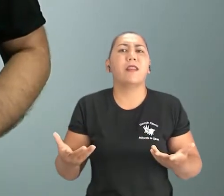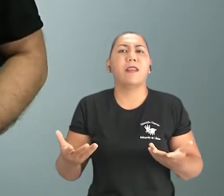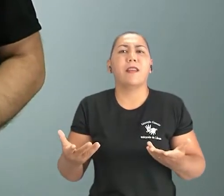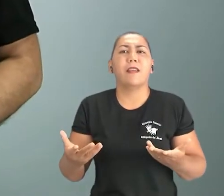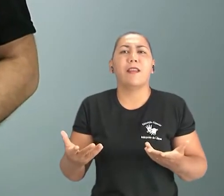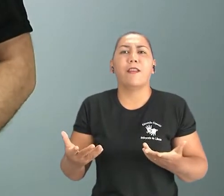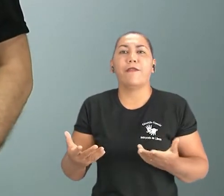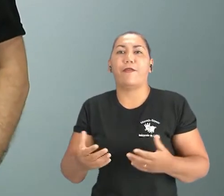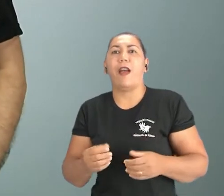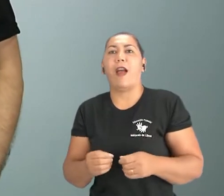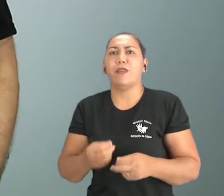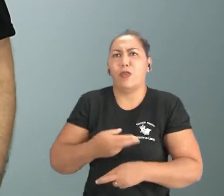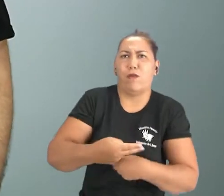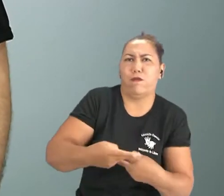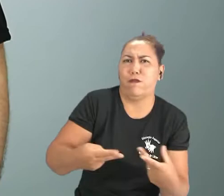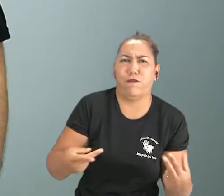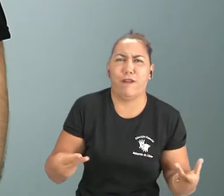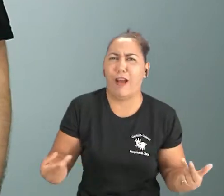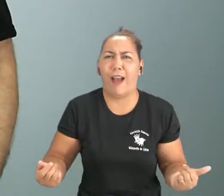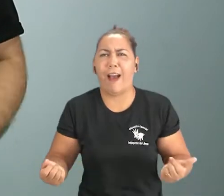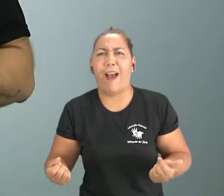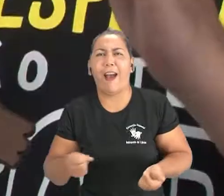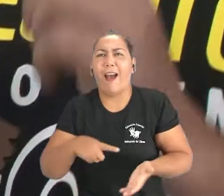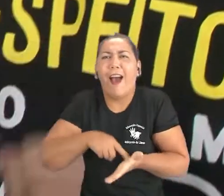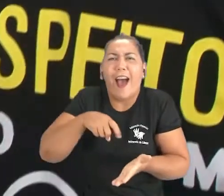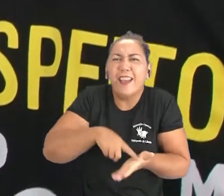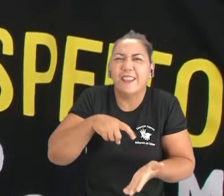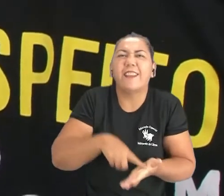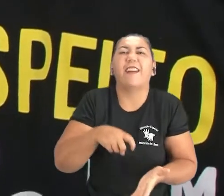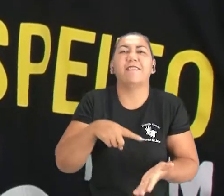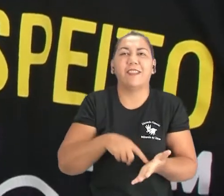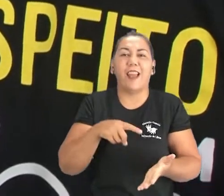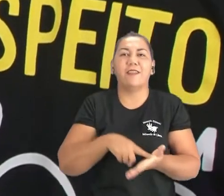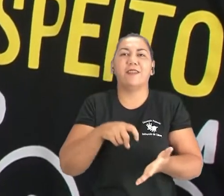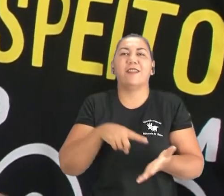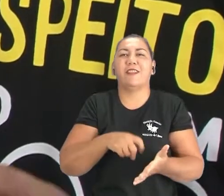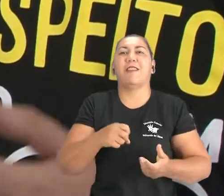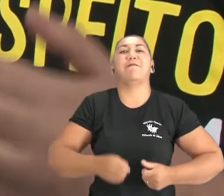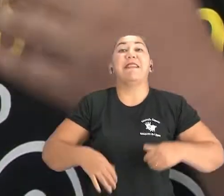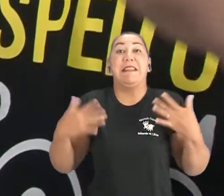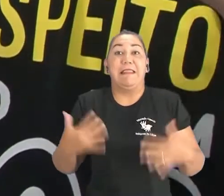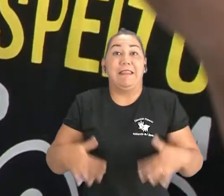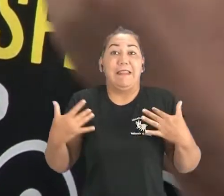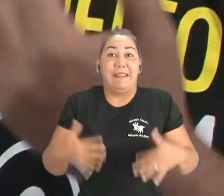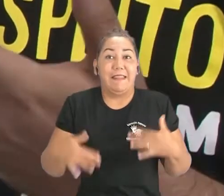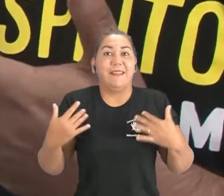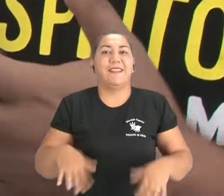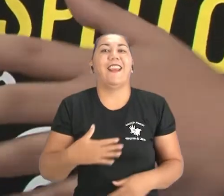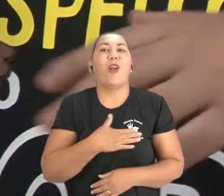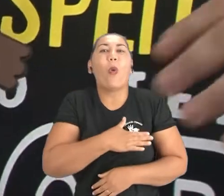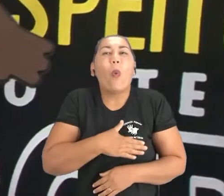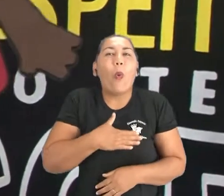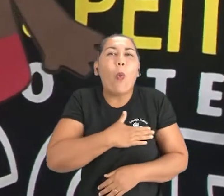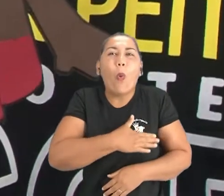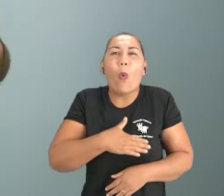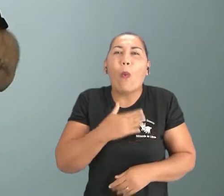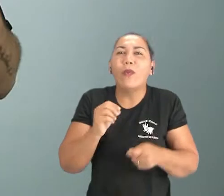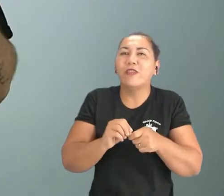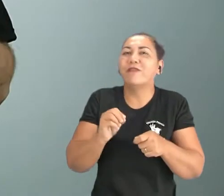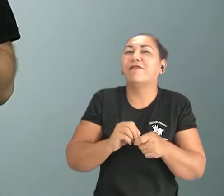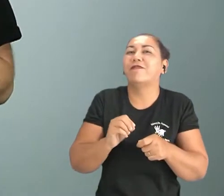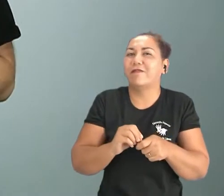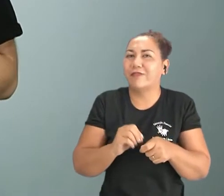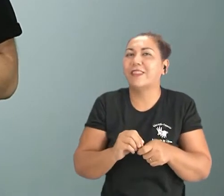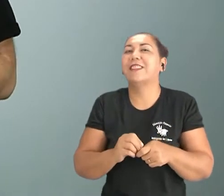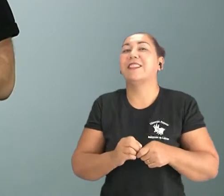alça assim ele é muito danadinho o saci ele gosta muito de fazer